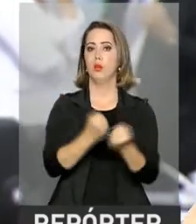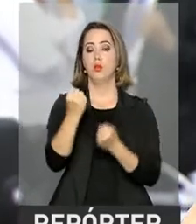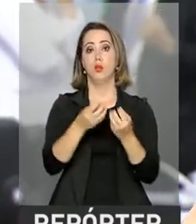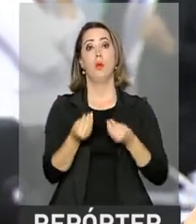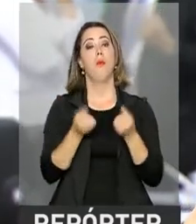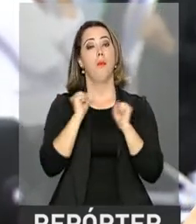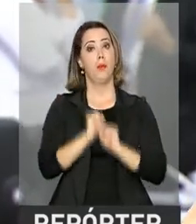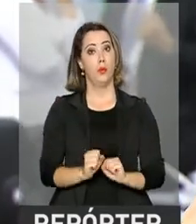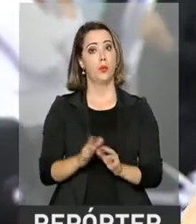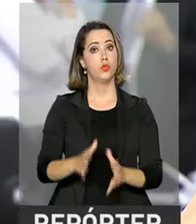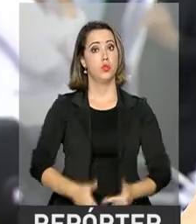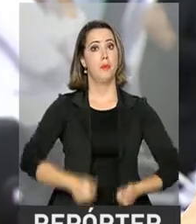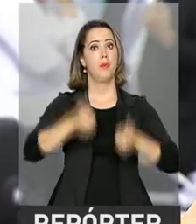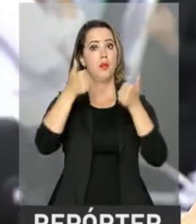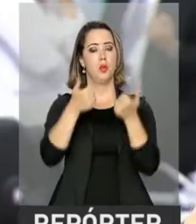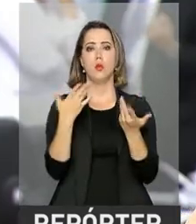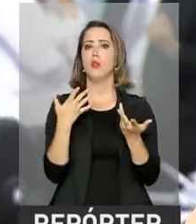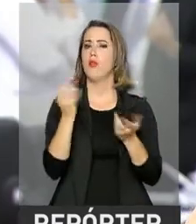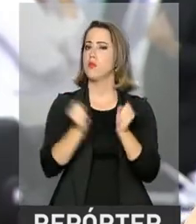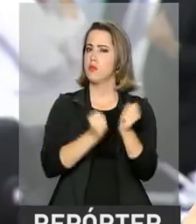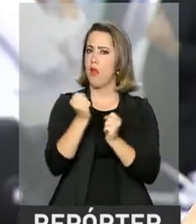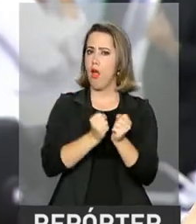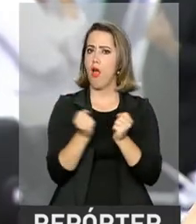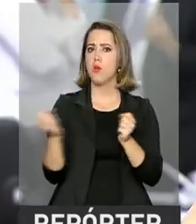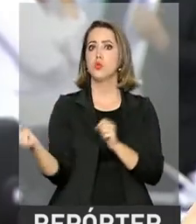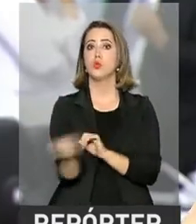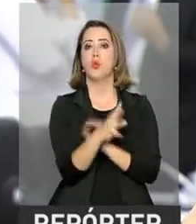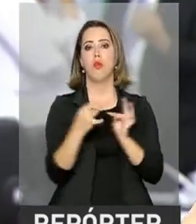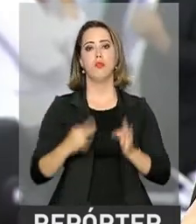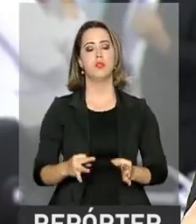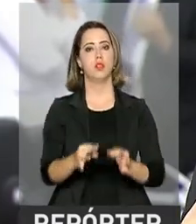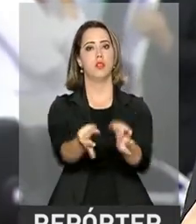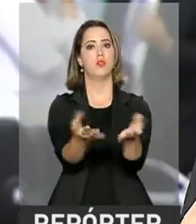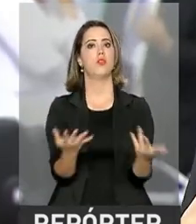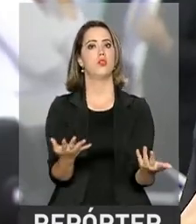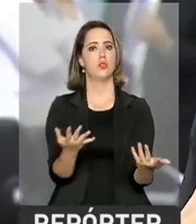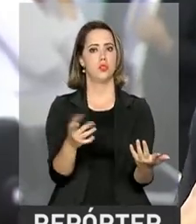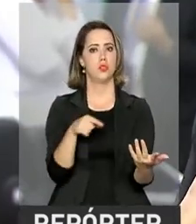usufruir, na verdade, de veículos mais modernos, de veículos com maior conectividade, com maior conforto.